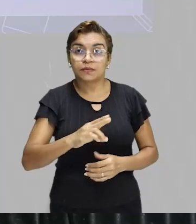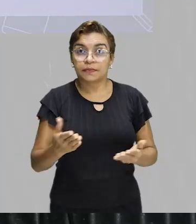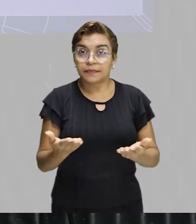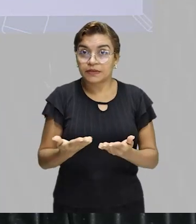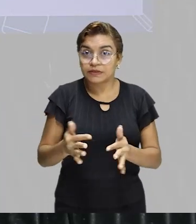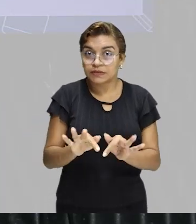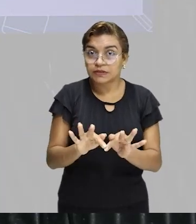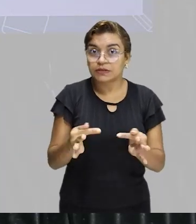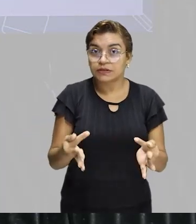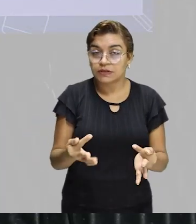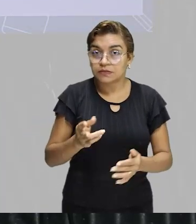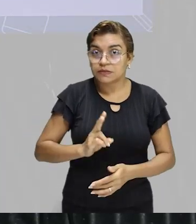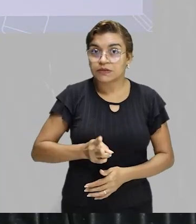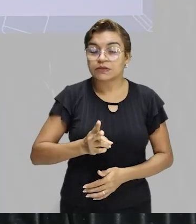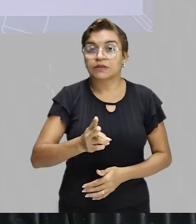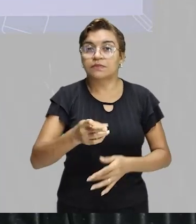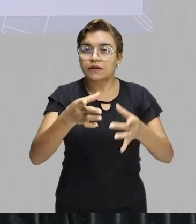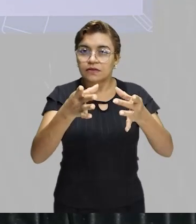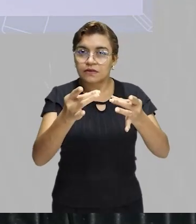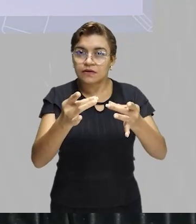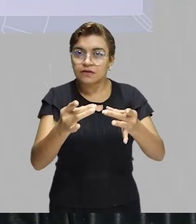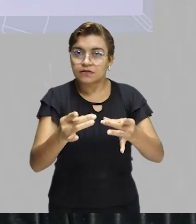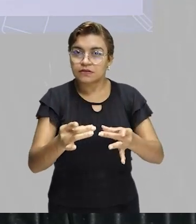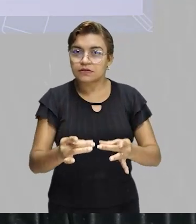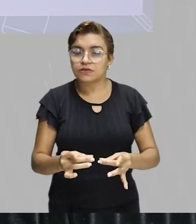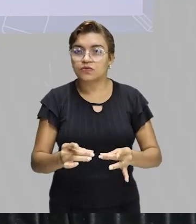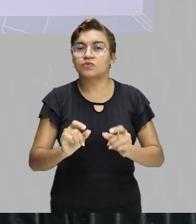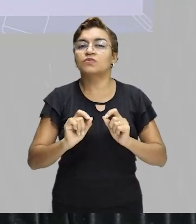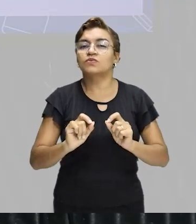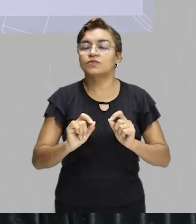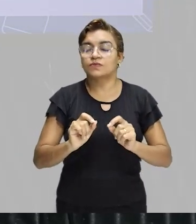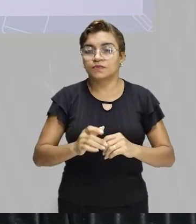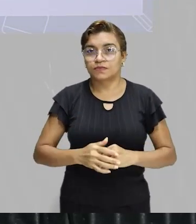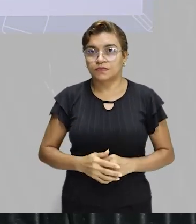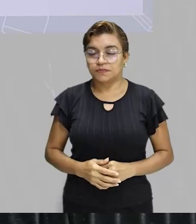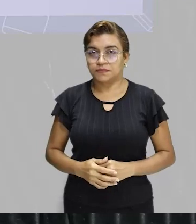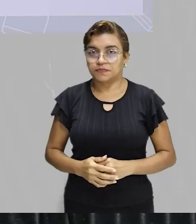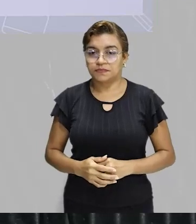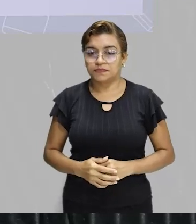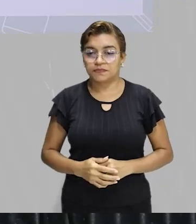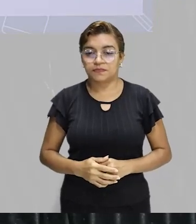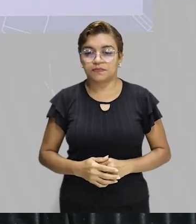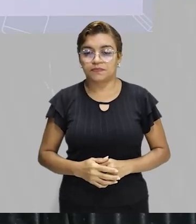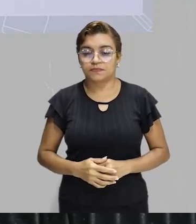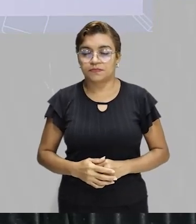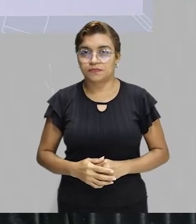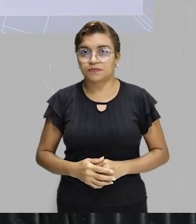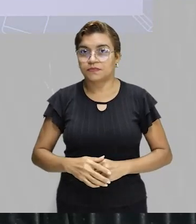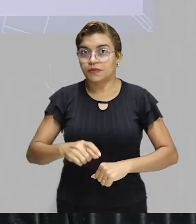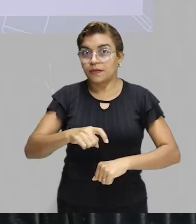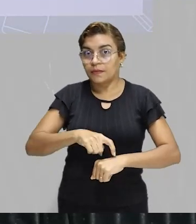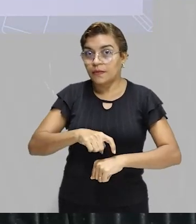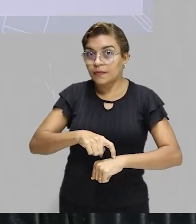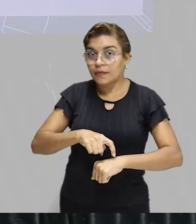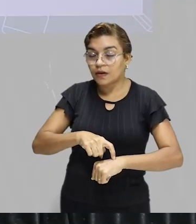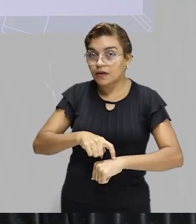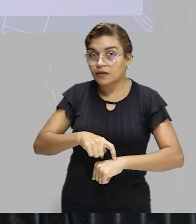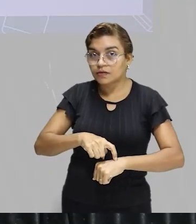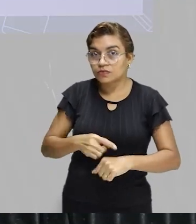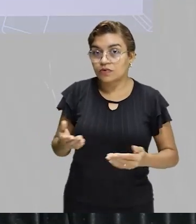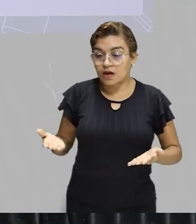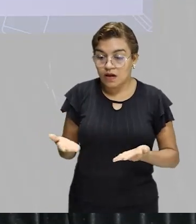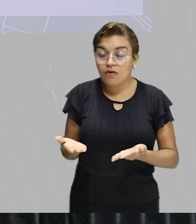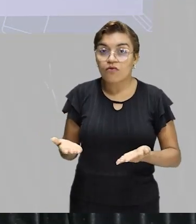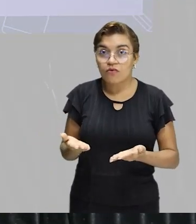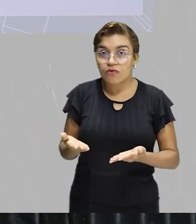nós quisermos fazer a descrição. Descrição do quê? Present situations, situações do presente. Então, você vai